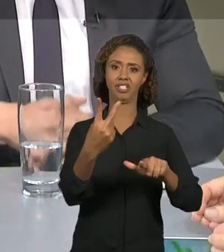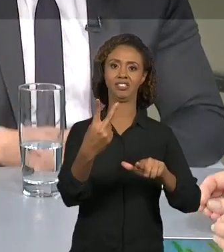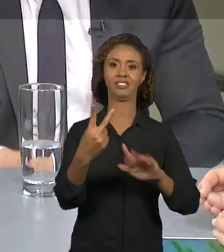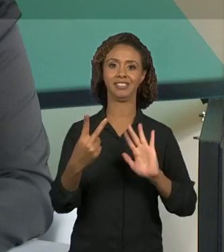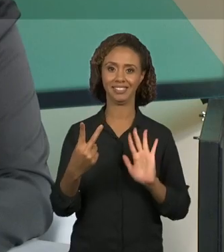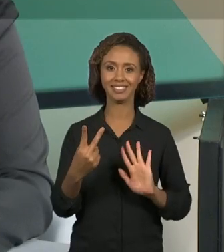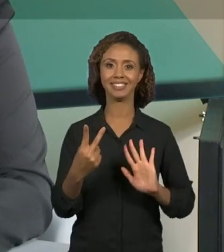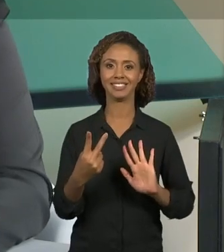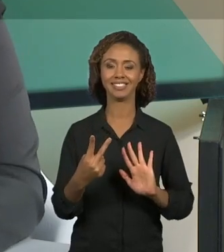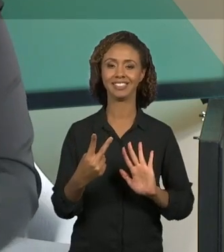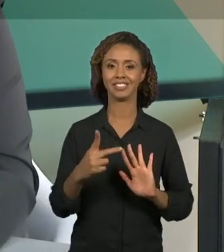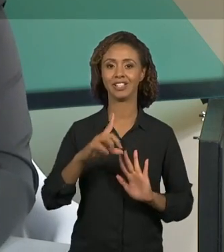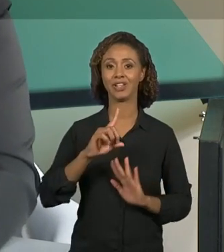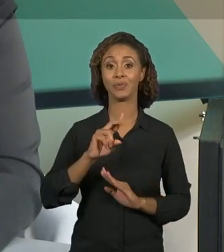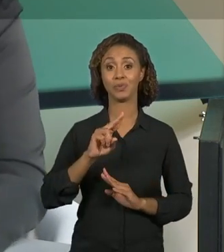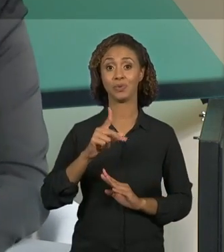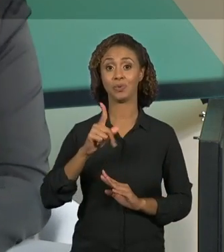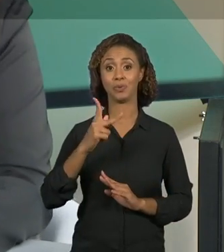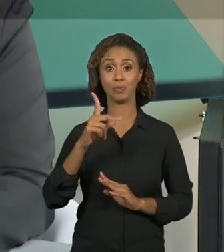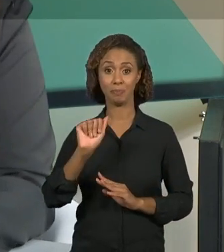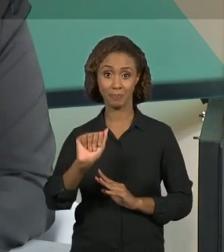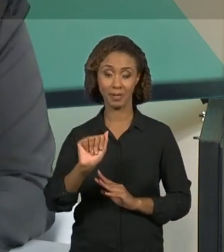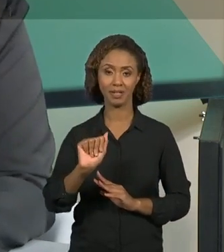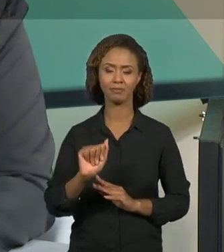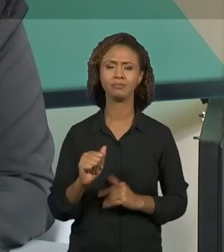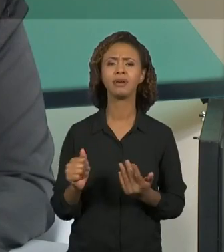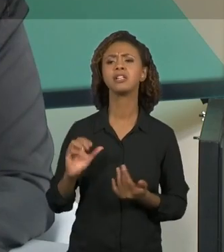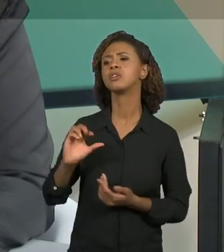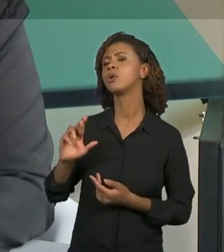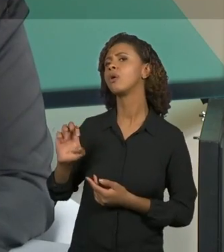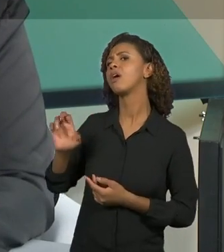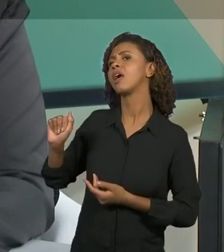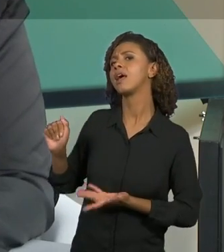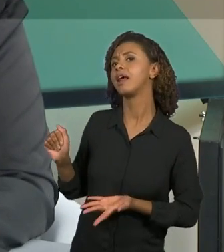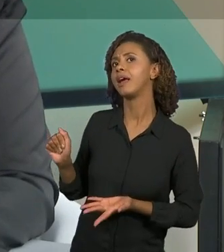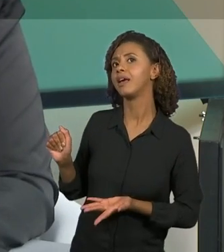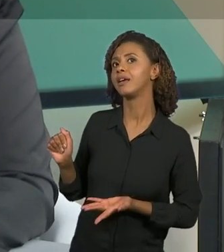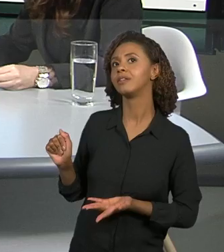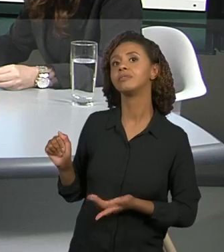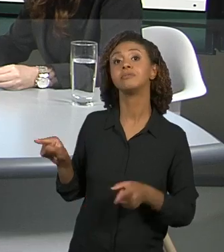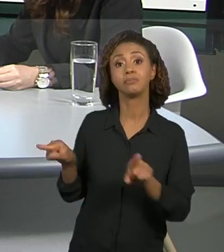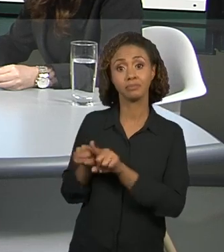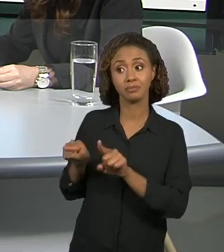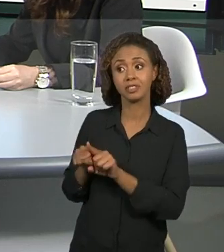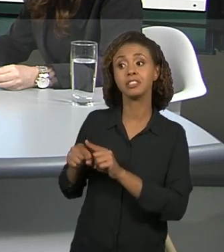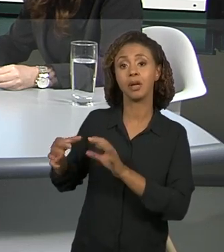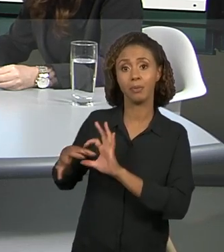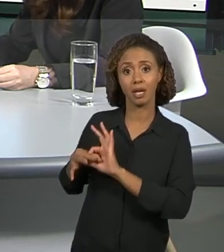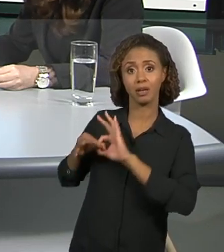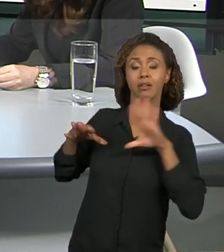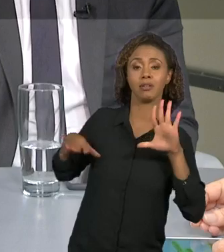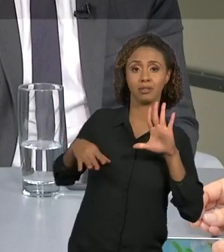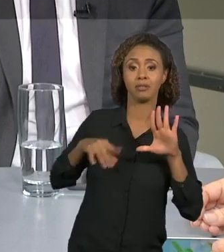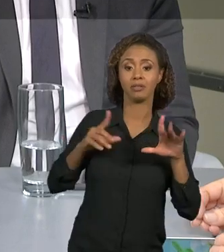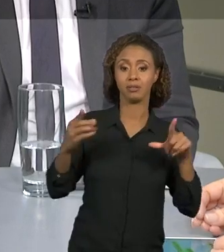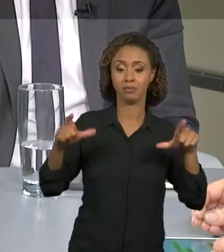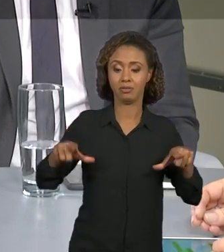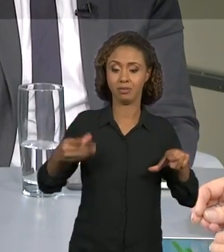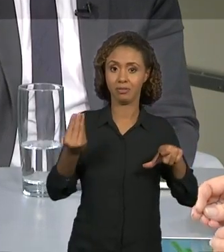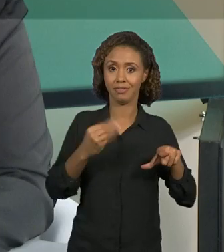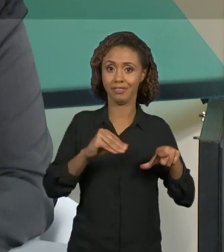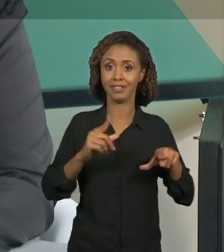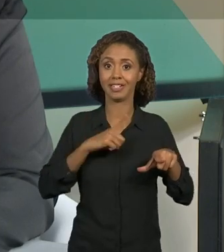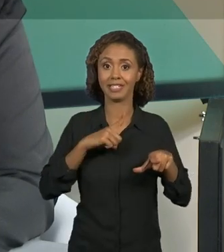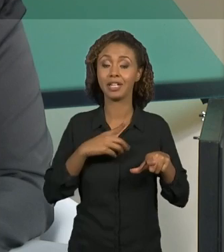esse jeito né uma dupla certificação e como fica o crea nessa história tem também a validação portátil do crea né porque